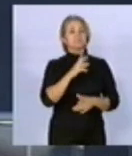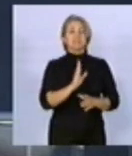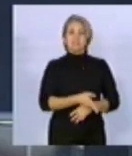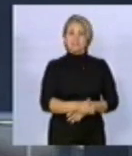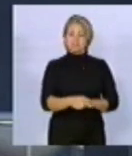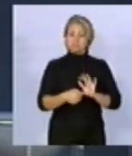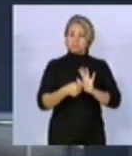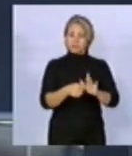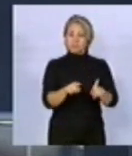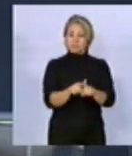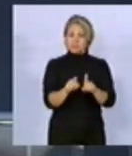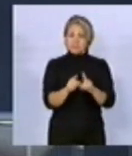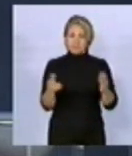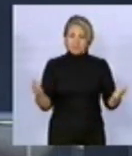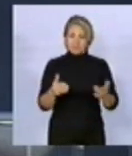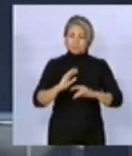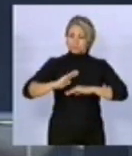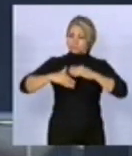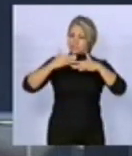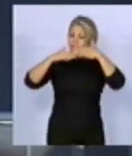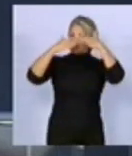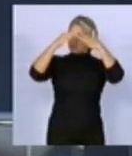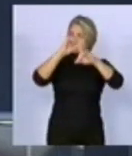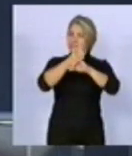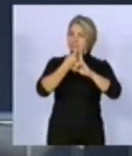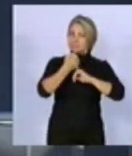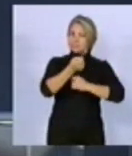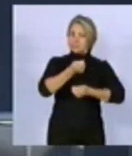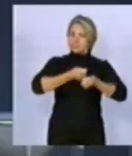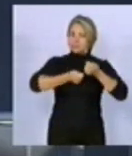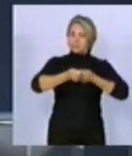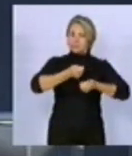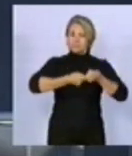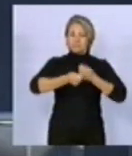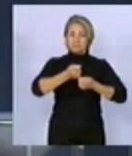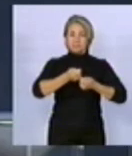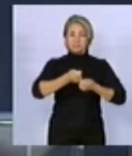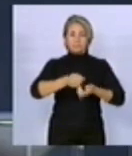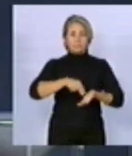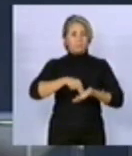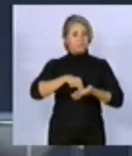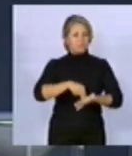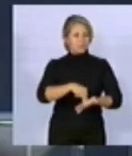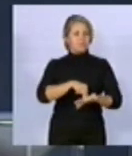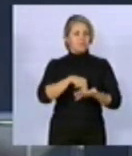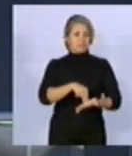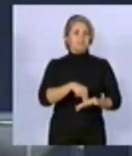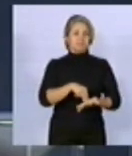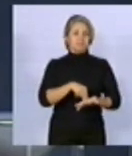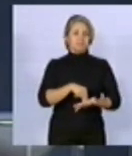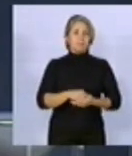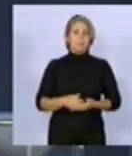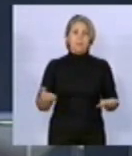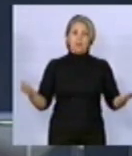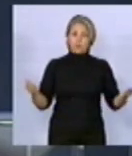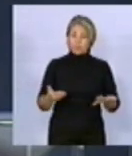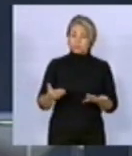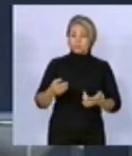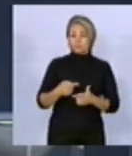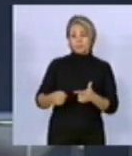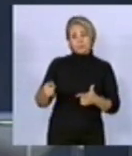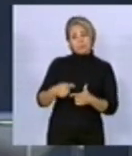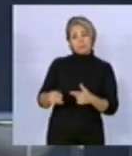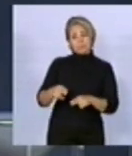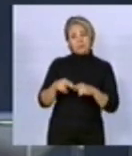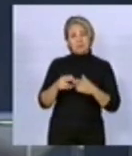apresentam um desenvolvimento sócio econômico sólido estável hoje ameaçado devido